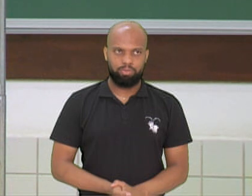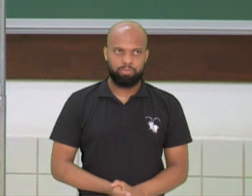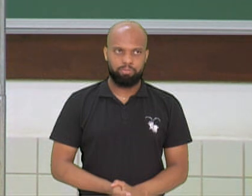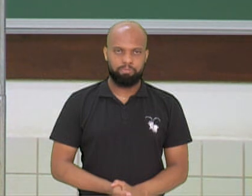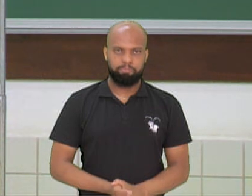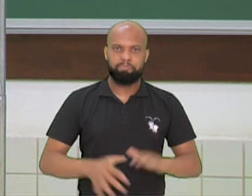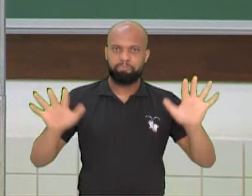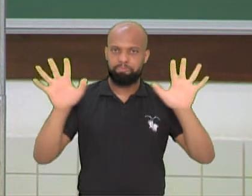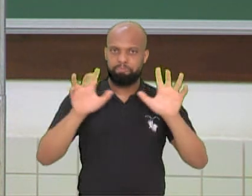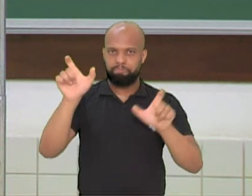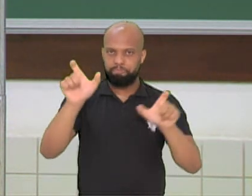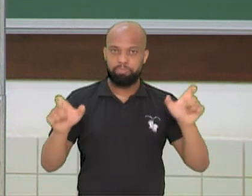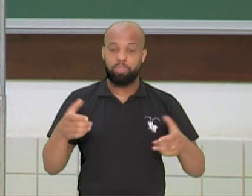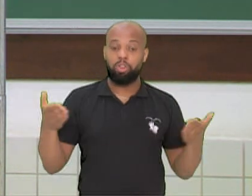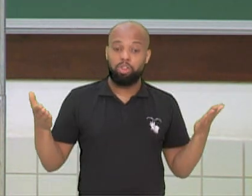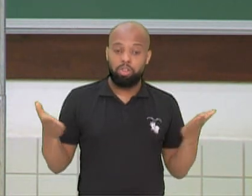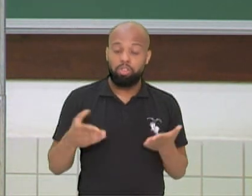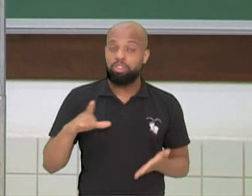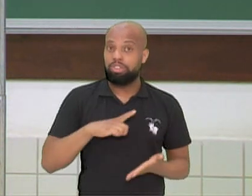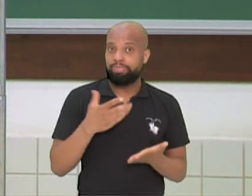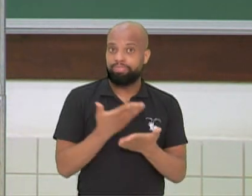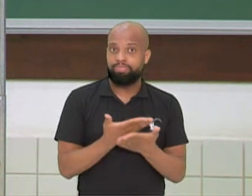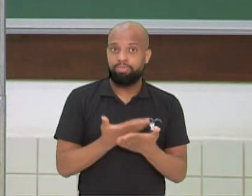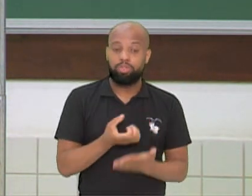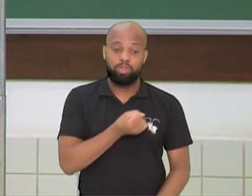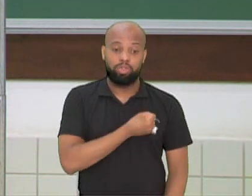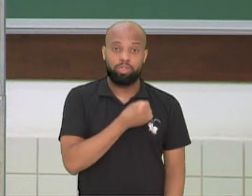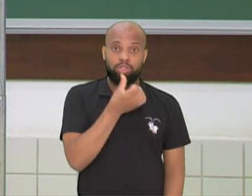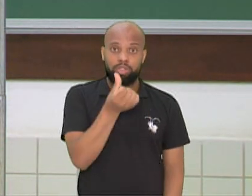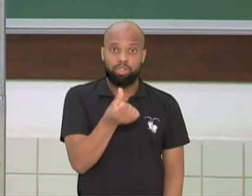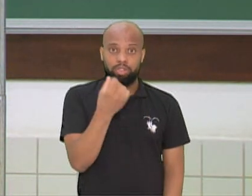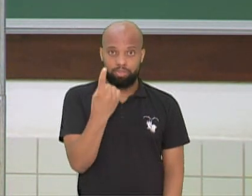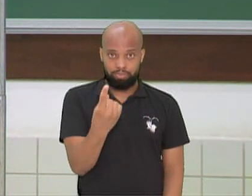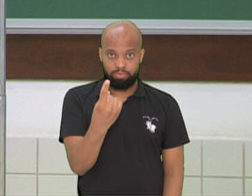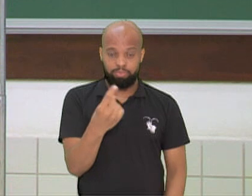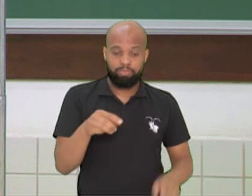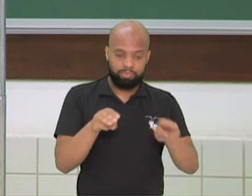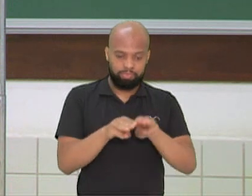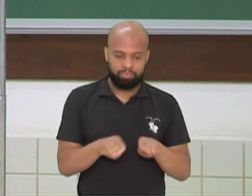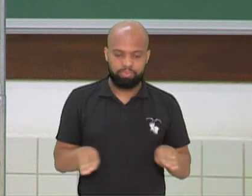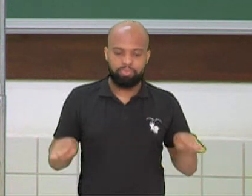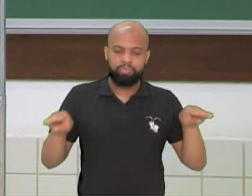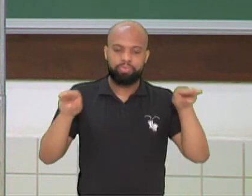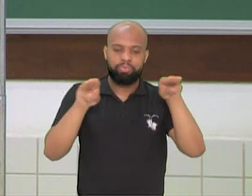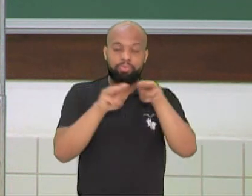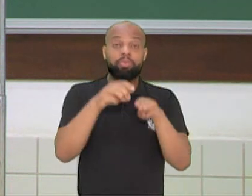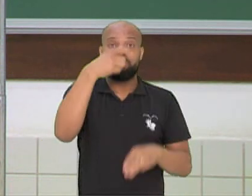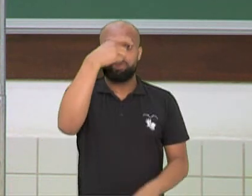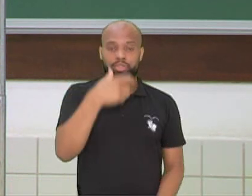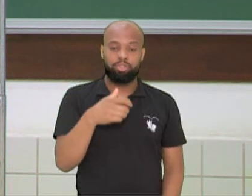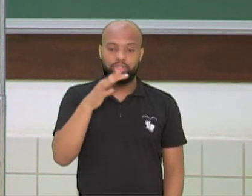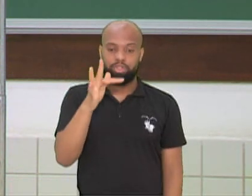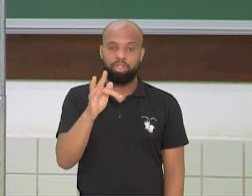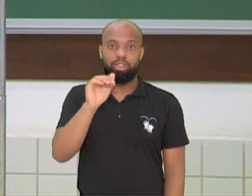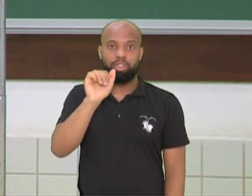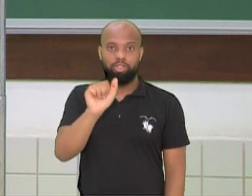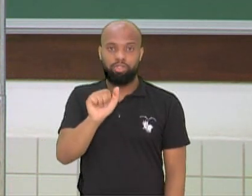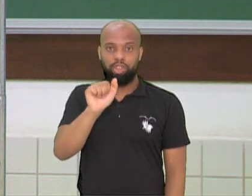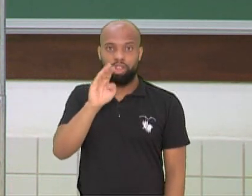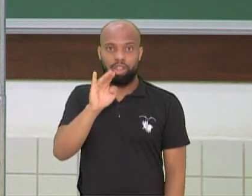Ok, gente. Hoje mais uma aula, aula 61, de magnetismo. Professor Fábio Luiz de Souza.